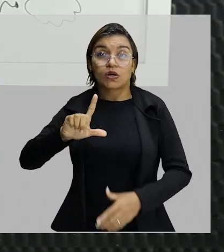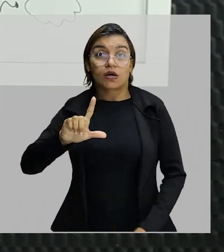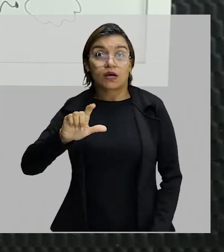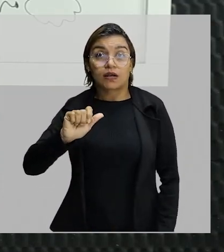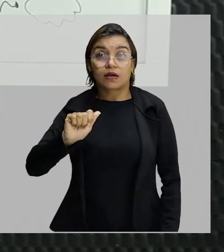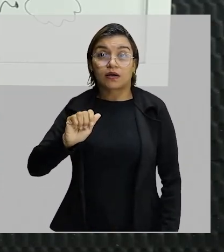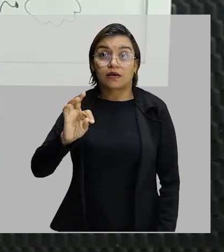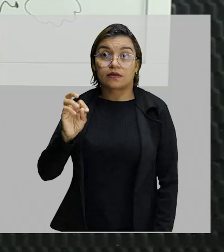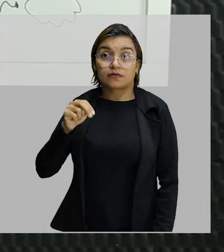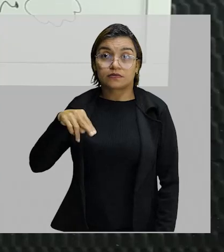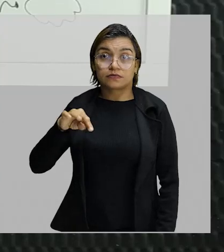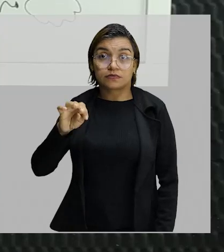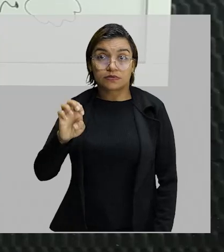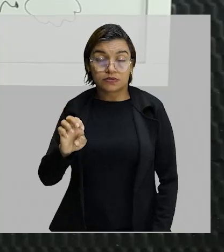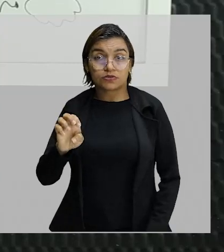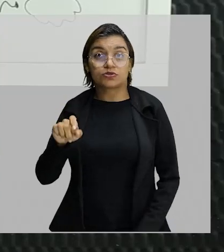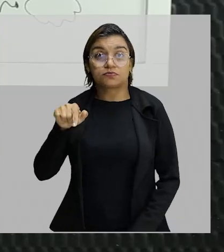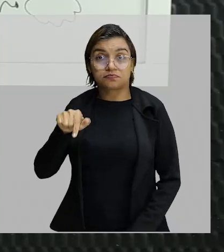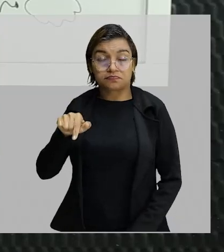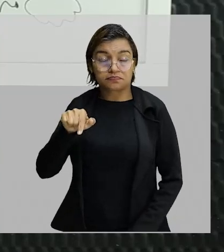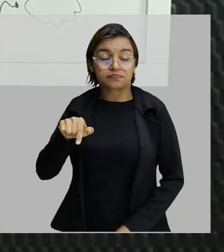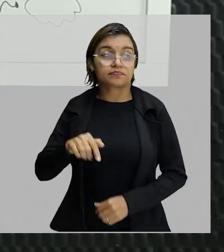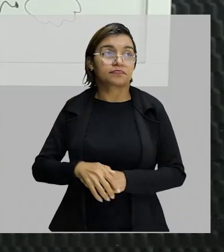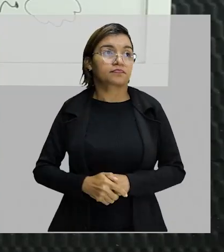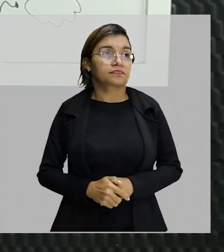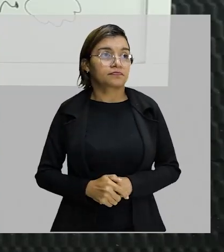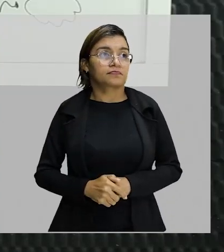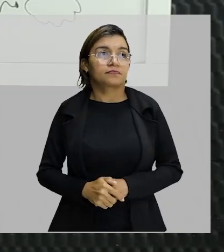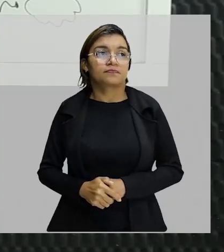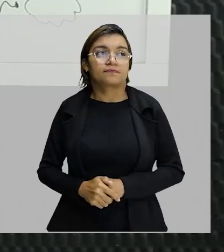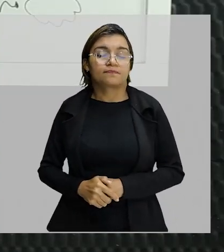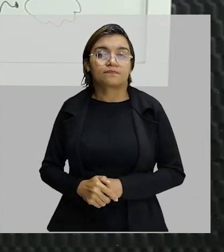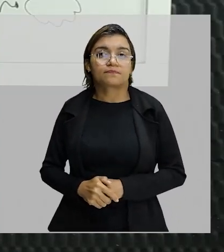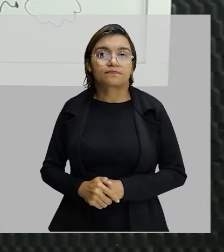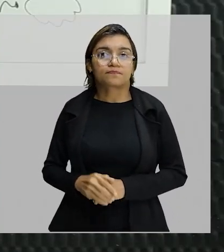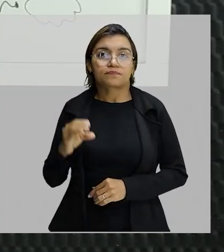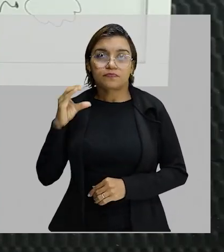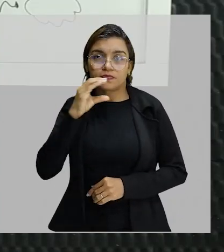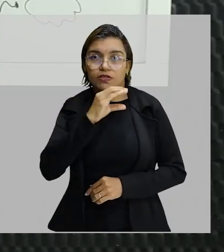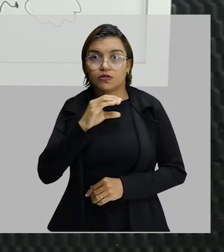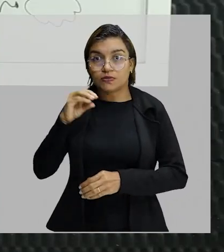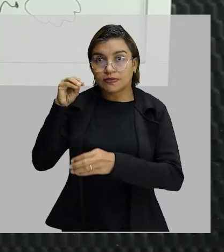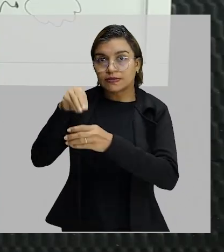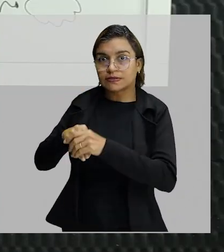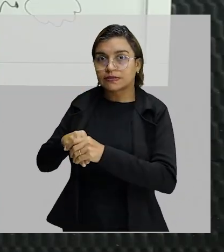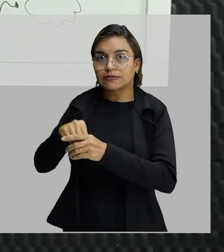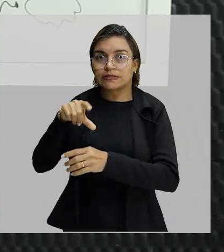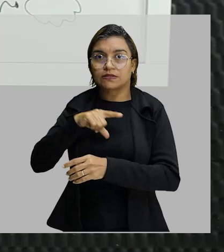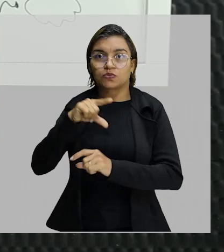ele vai se diferenciar do calor sensível pela seguinte característica. O calor latente, nós temos